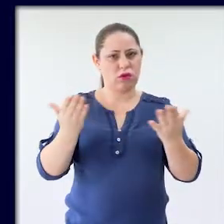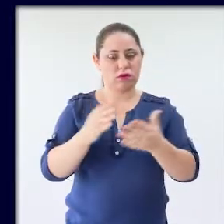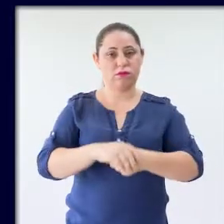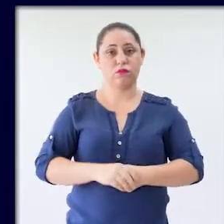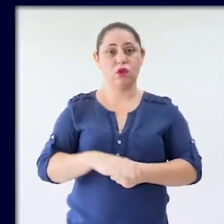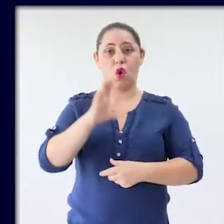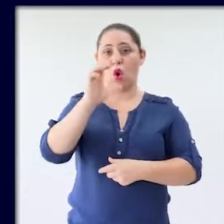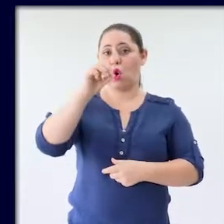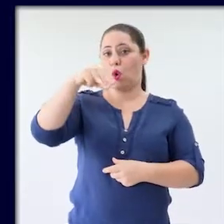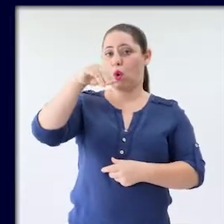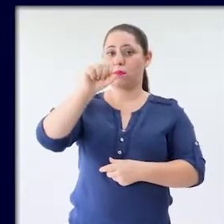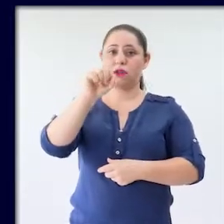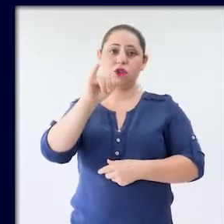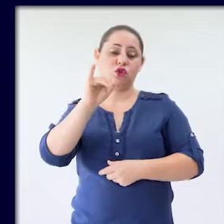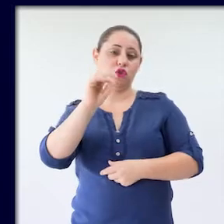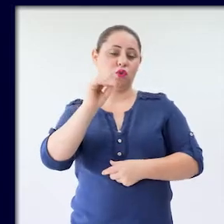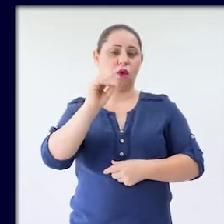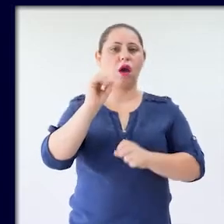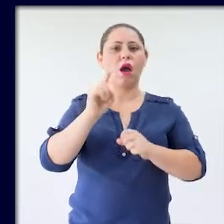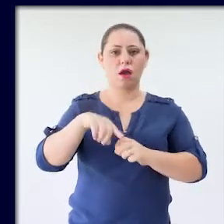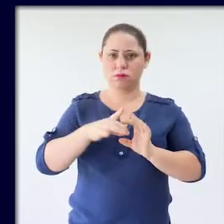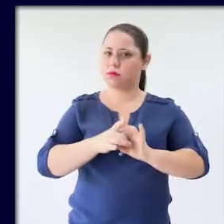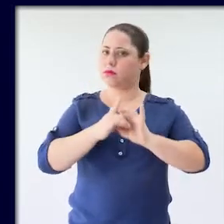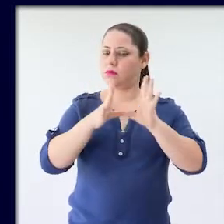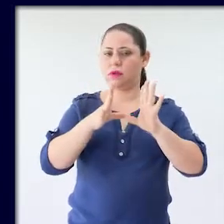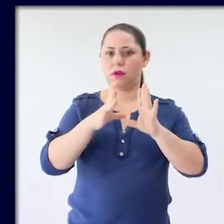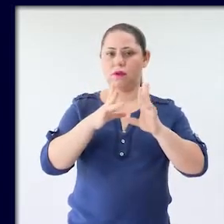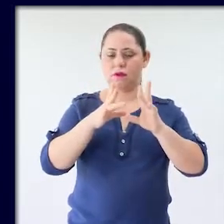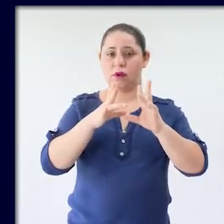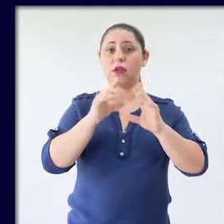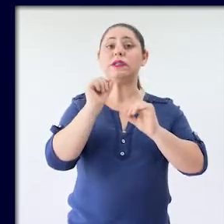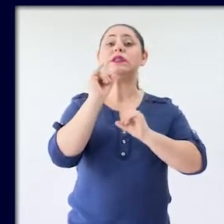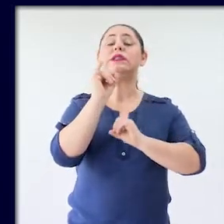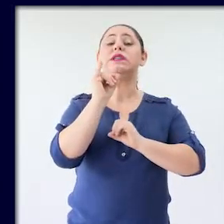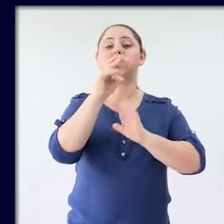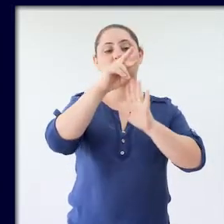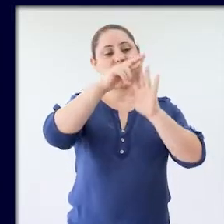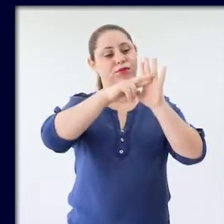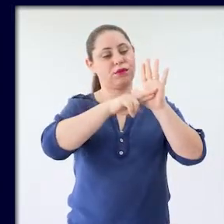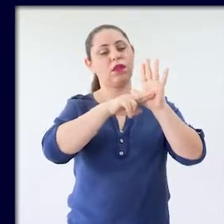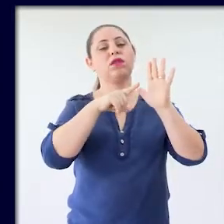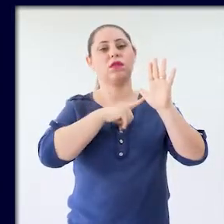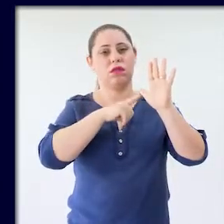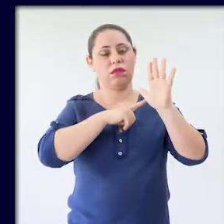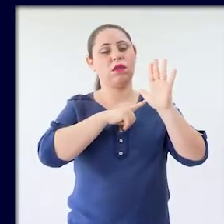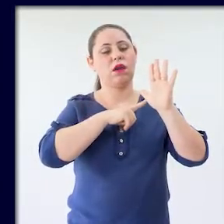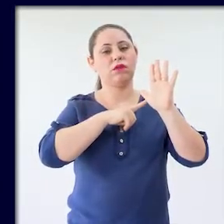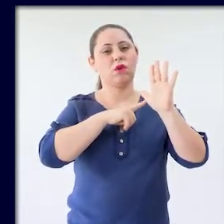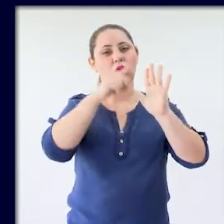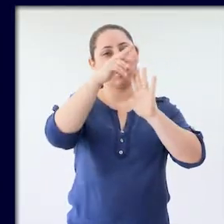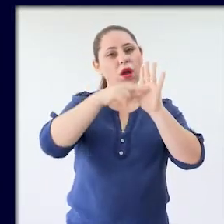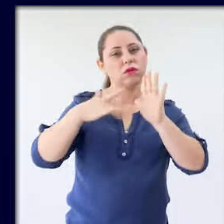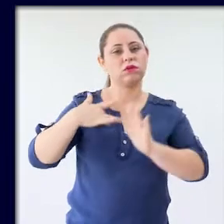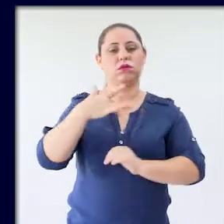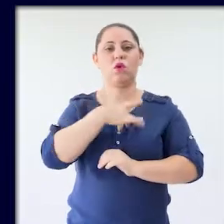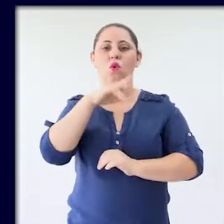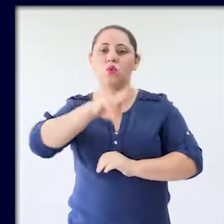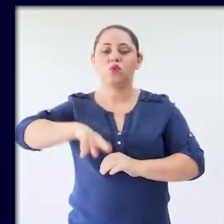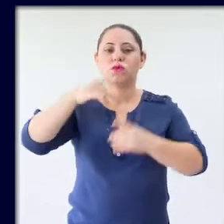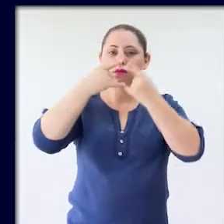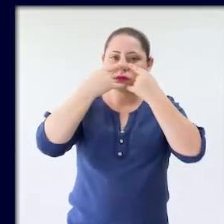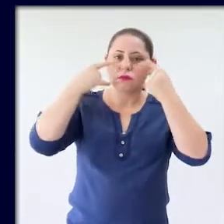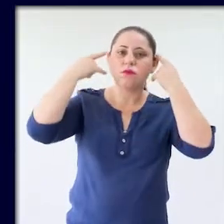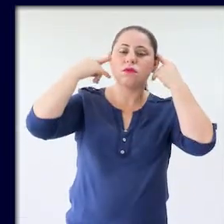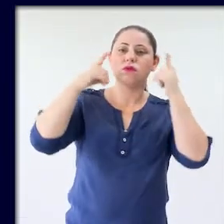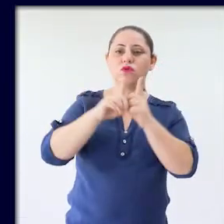bem, comício é sim permitido, respeitadas as regras sanitárias que são impostas, né, com a